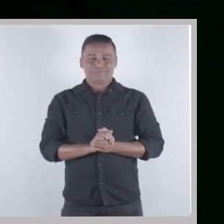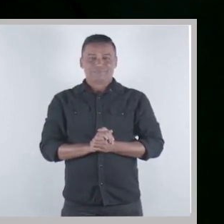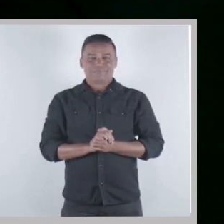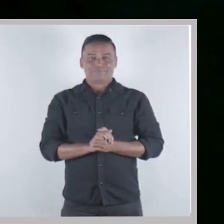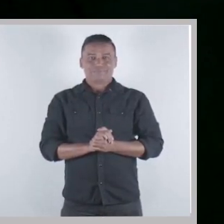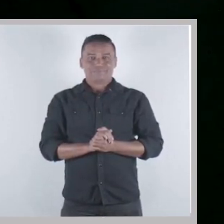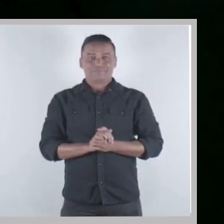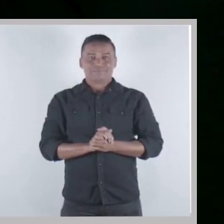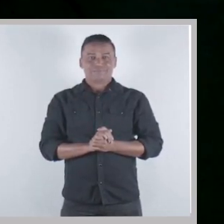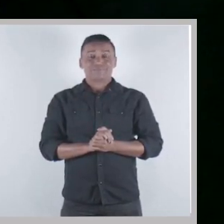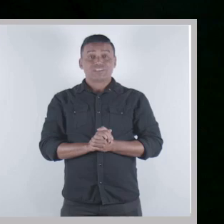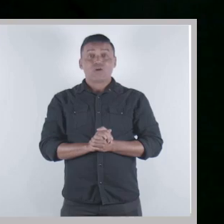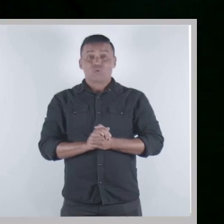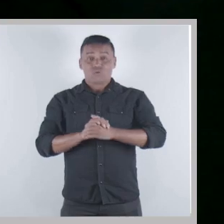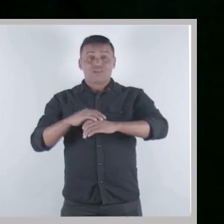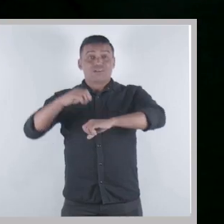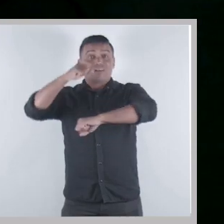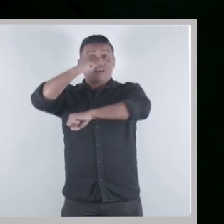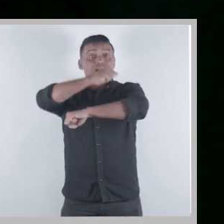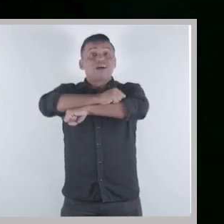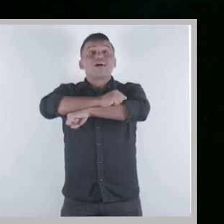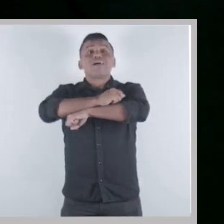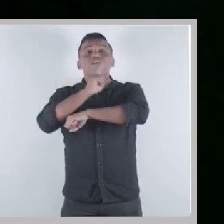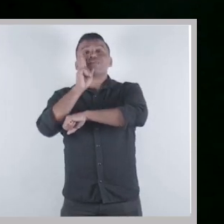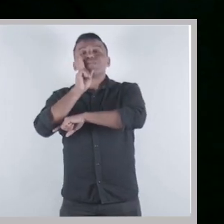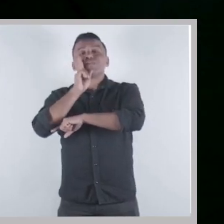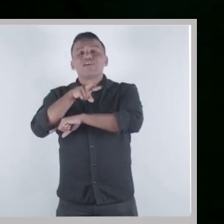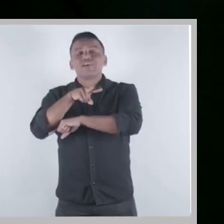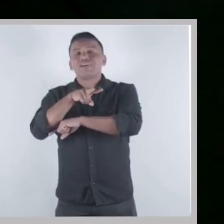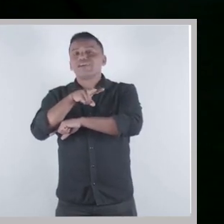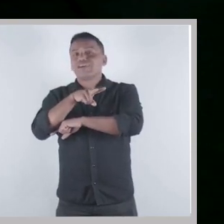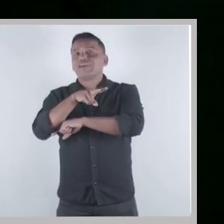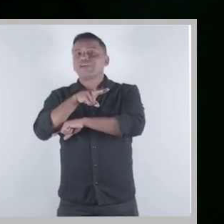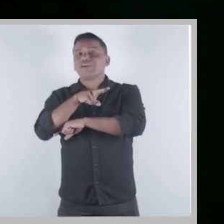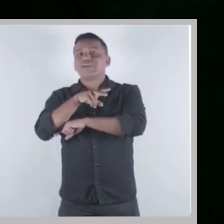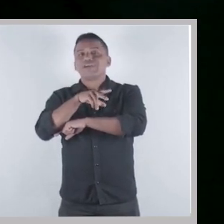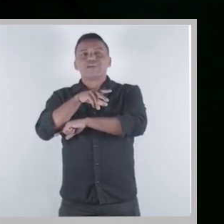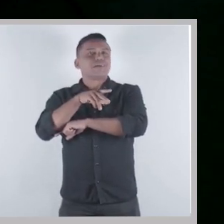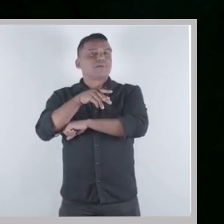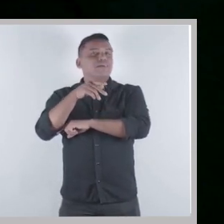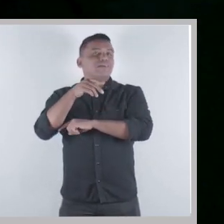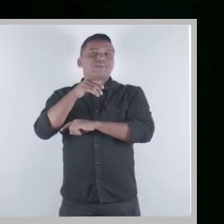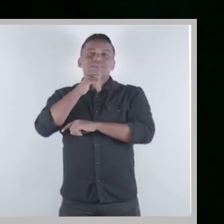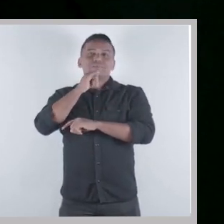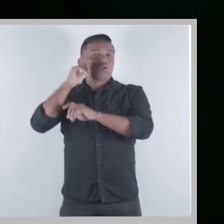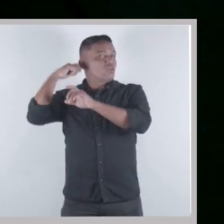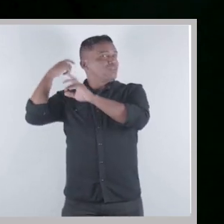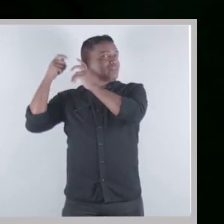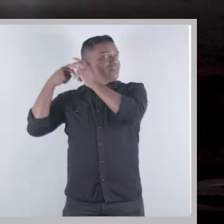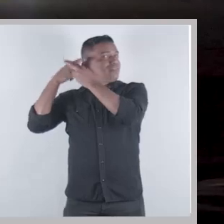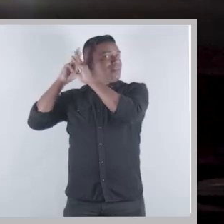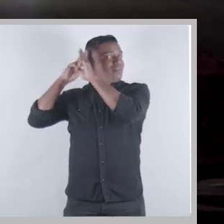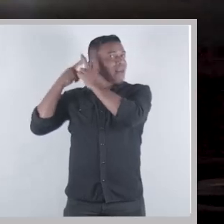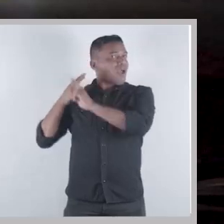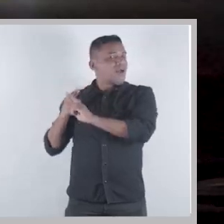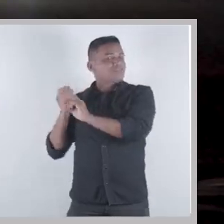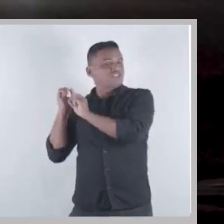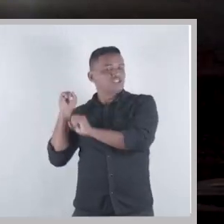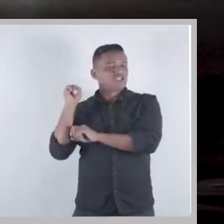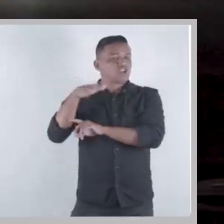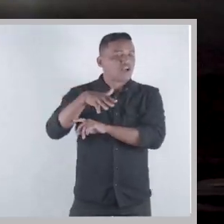Deste alpendre que seria eu, testemunharia o jogar das tranças e confidenciaria o